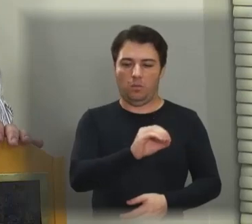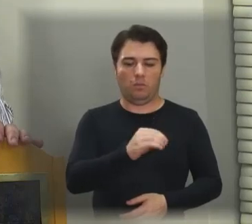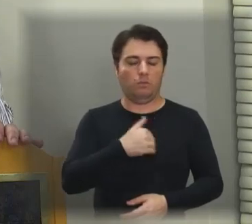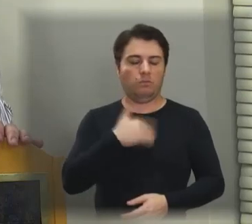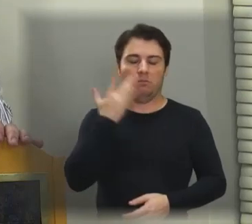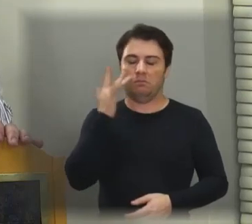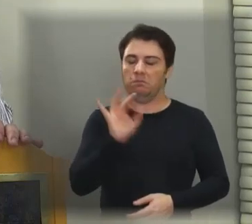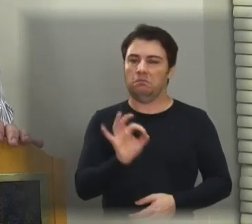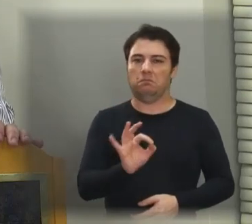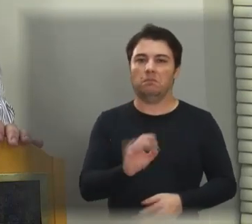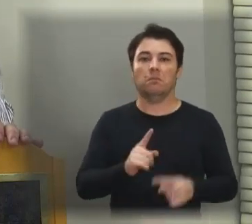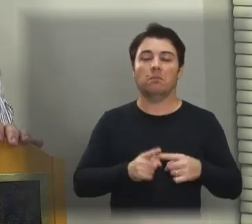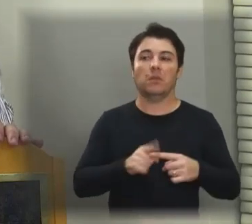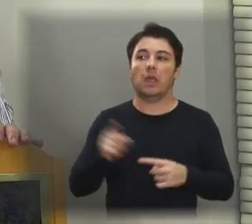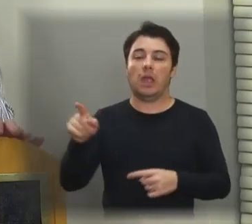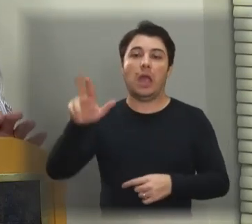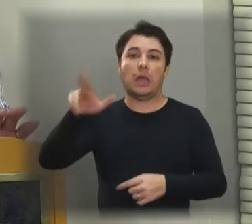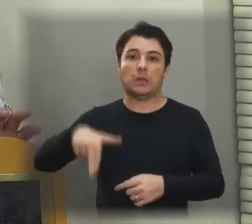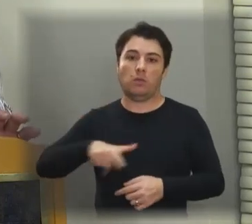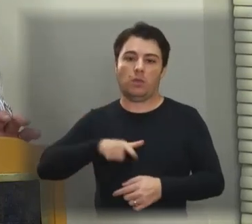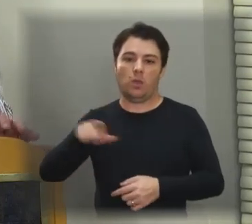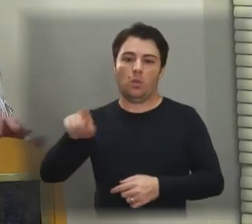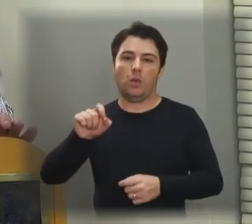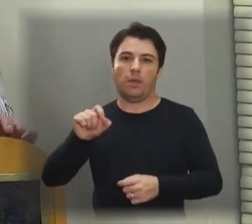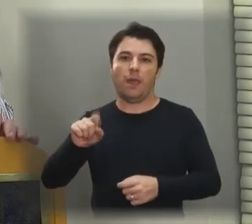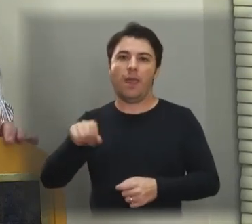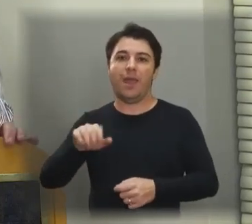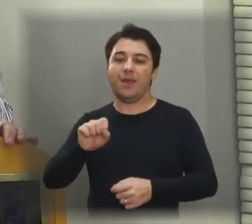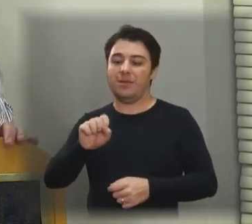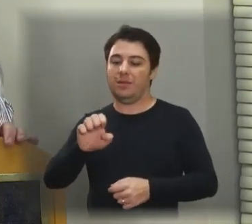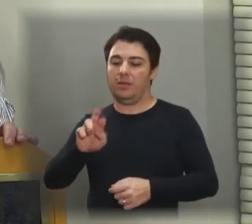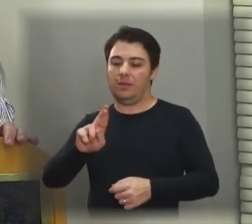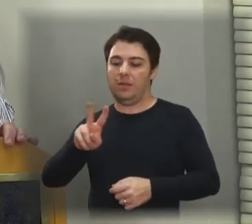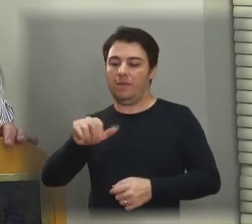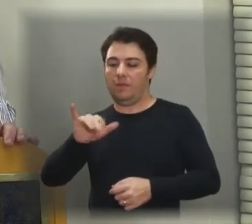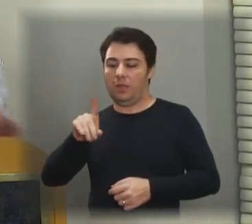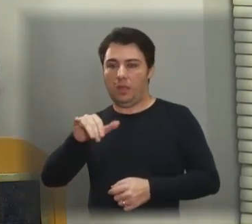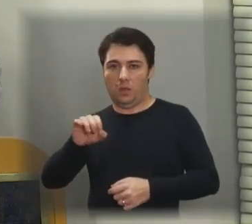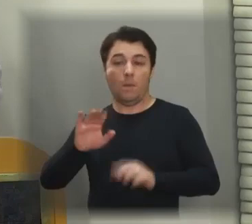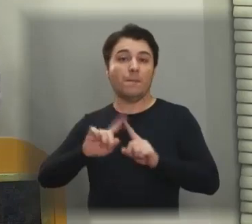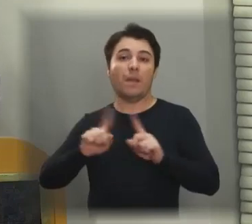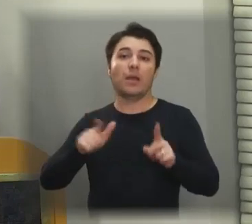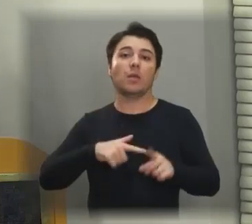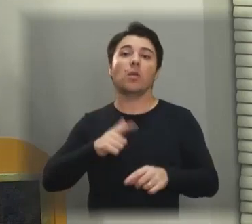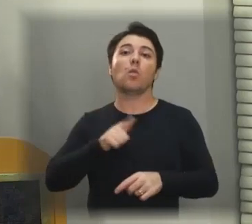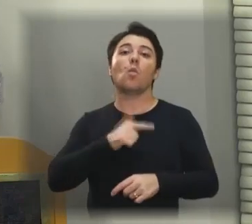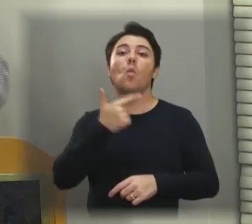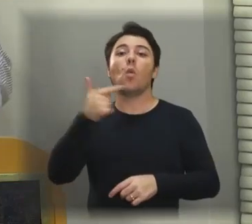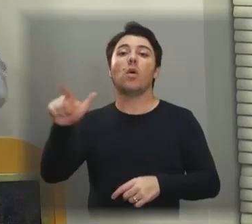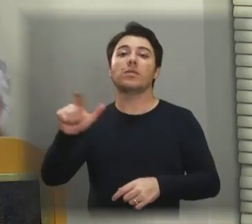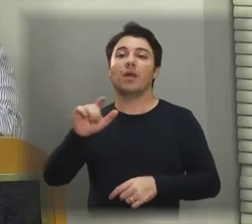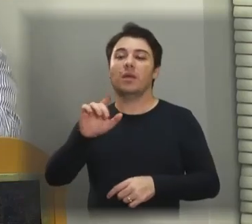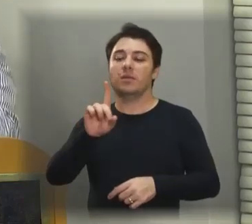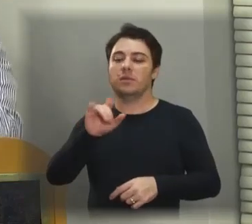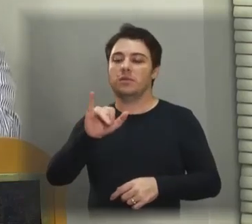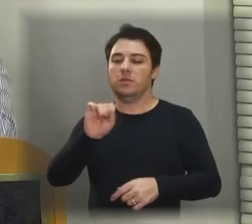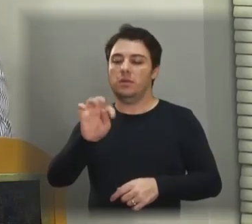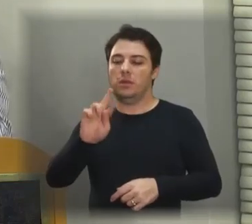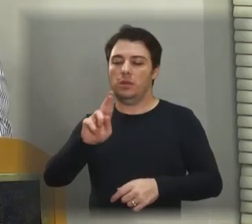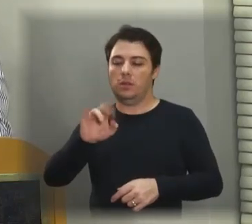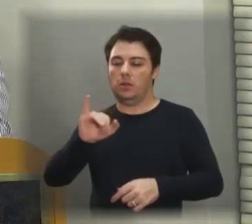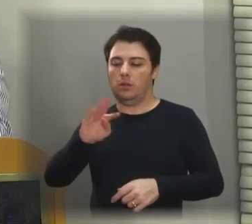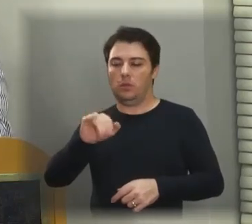ou ele tem razão quando fala que a litros não tem Servidão a distribuição não nós temos a passagem né então é